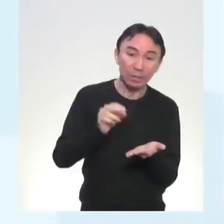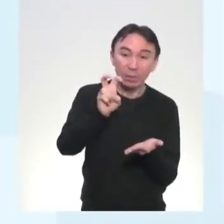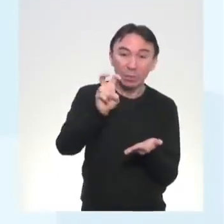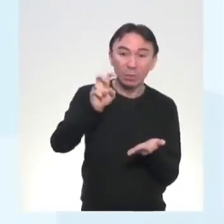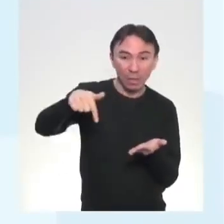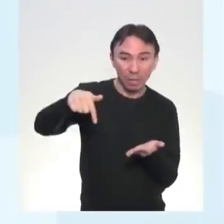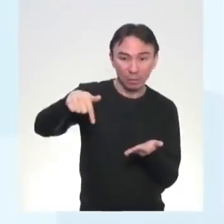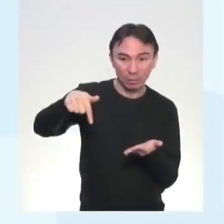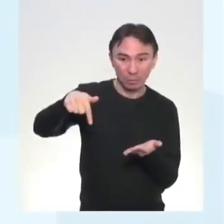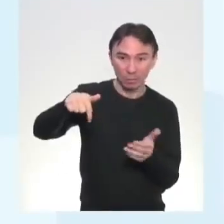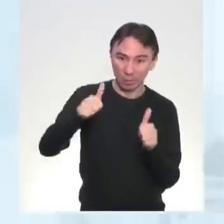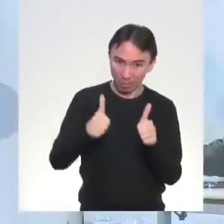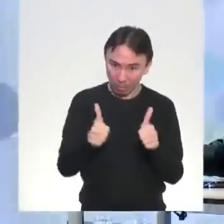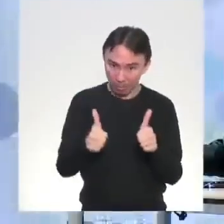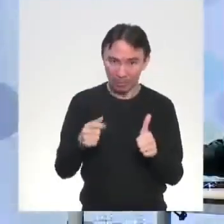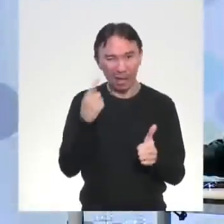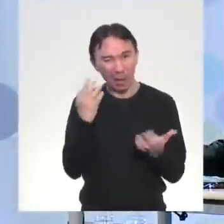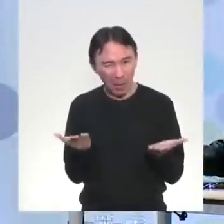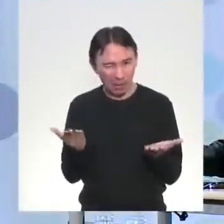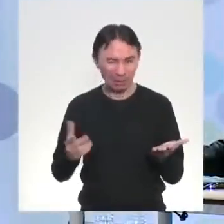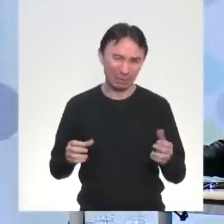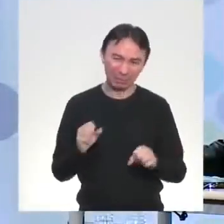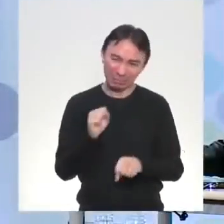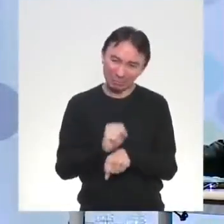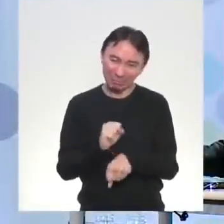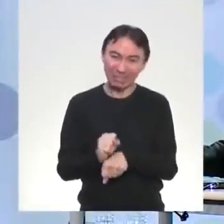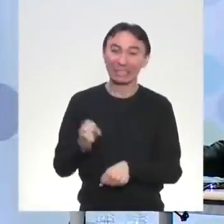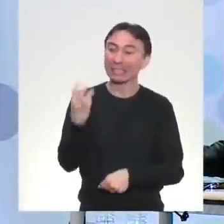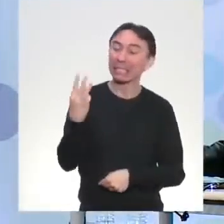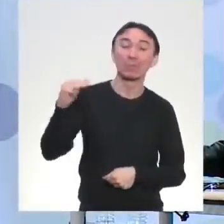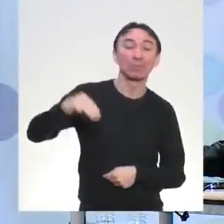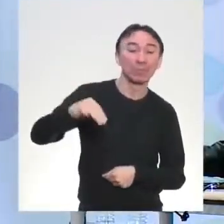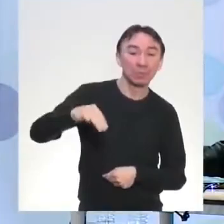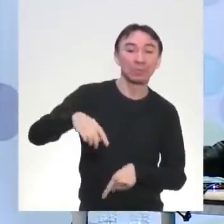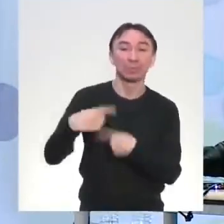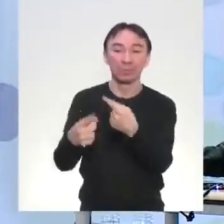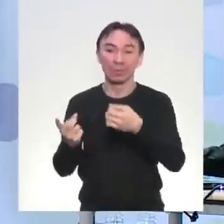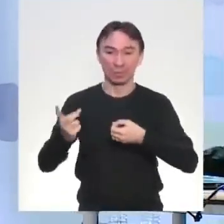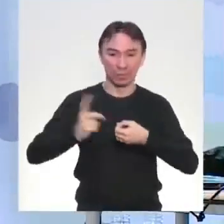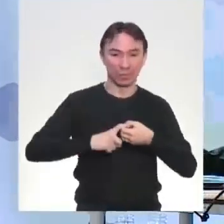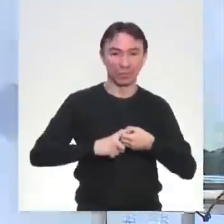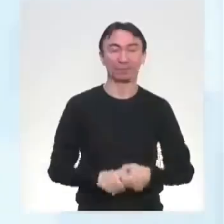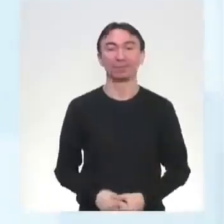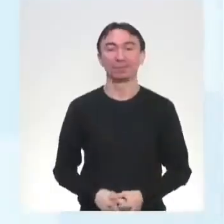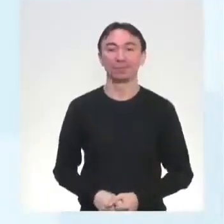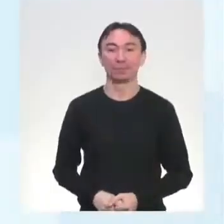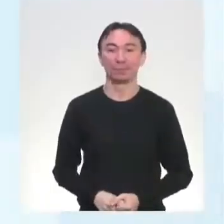57. Eu vou dar para vocês aí 3 minutinhos, a gente volta já já para ver se você captou a mensagem.